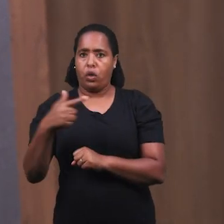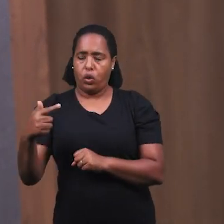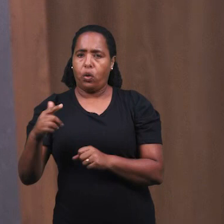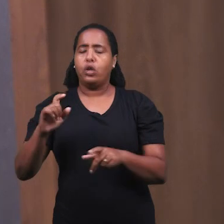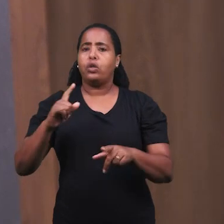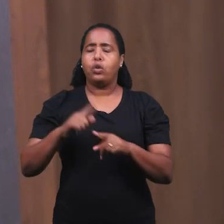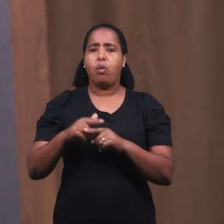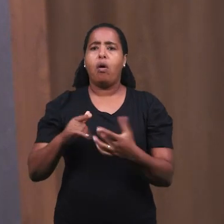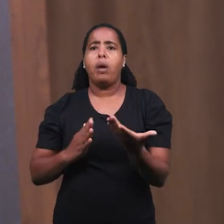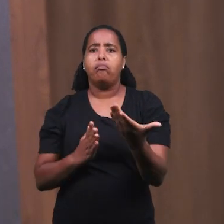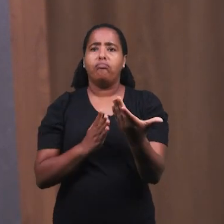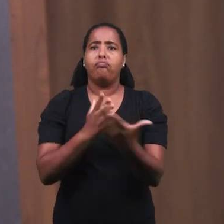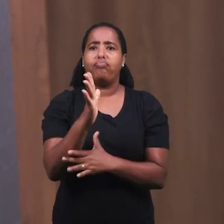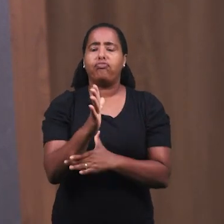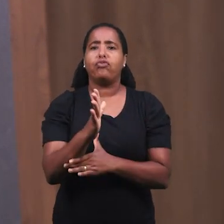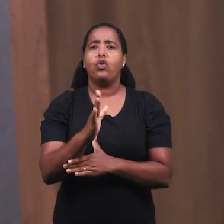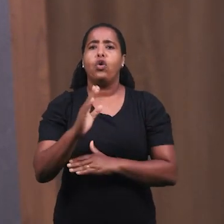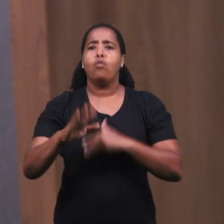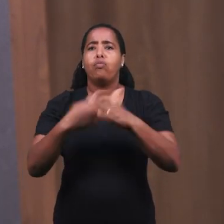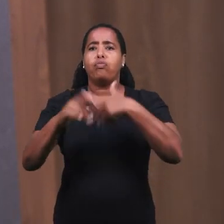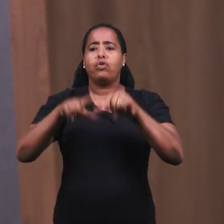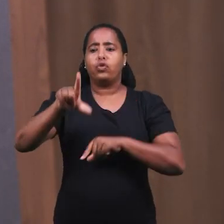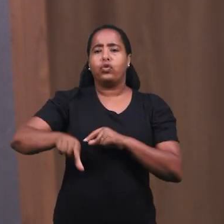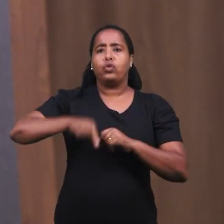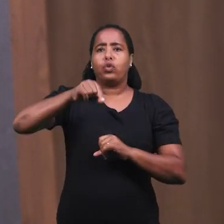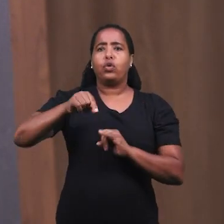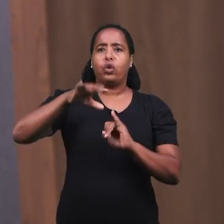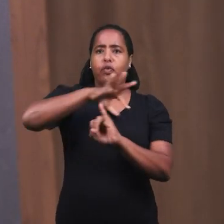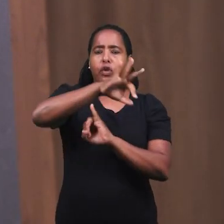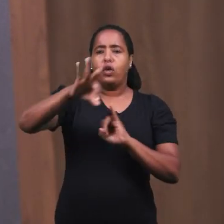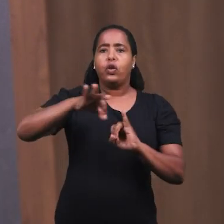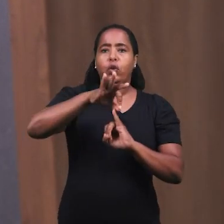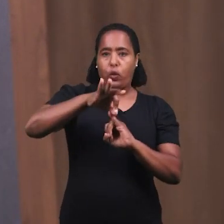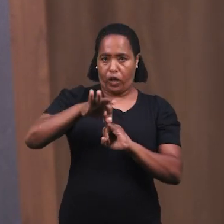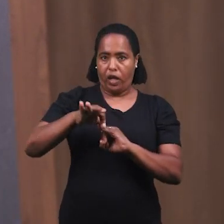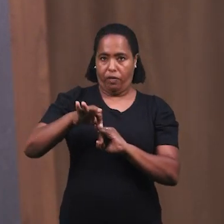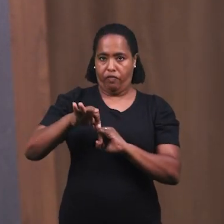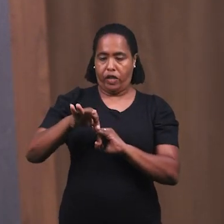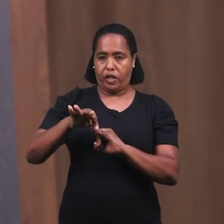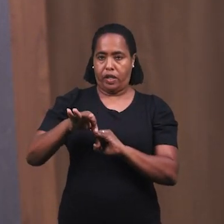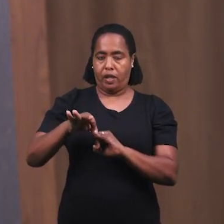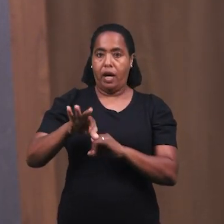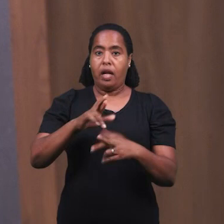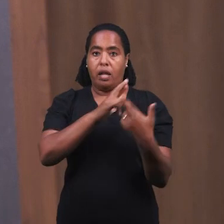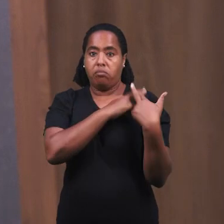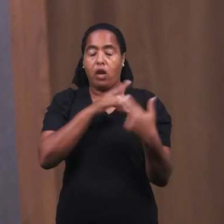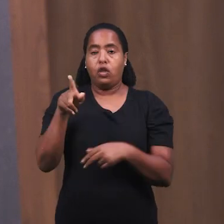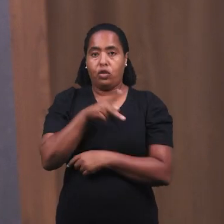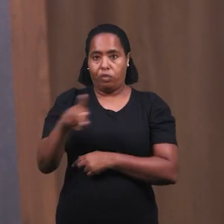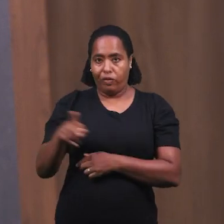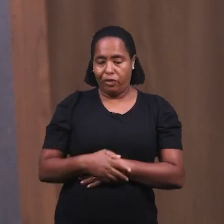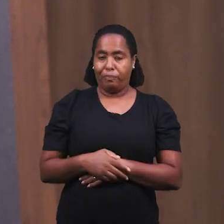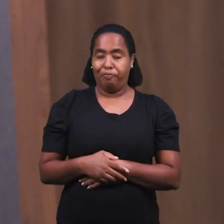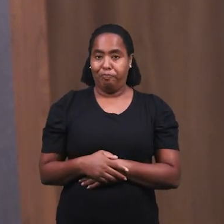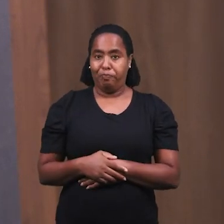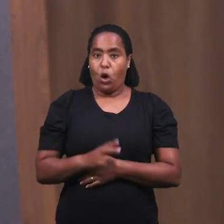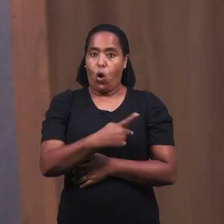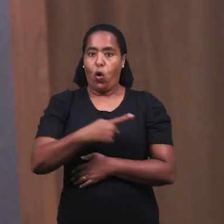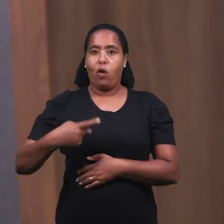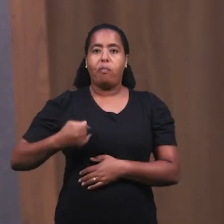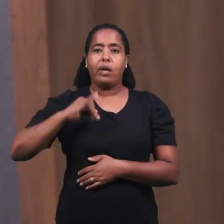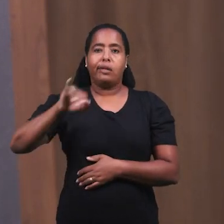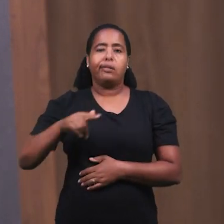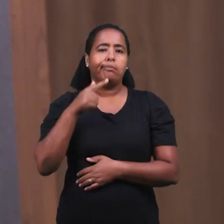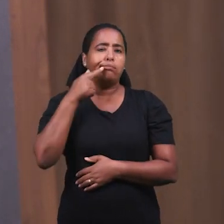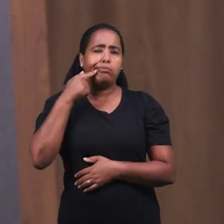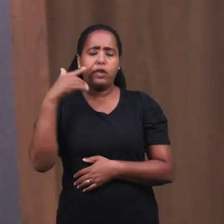fui aprovada no processo seletivo do Instituto Federal para professora. O pastor Juliano Milani me